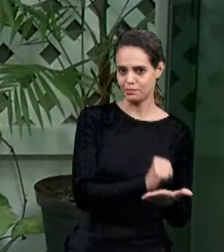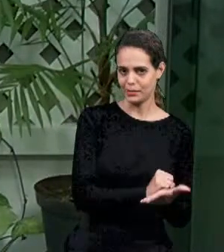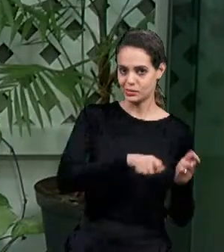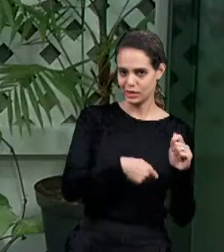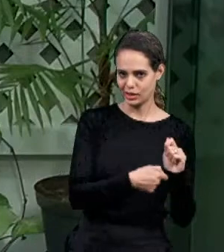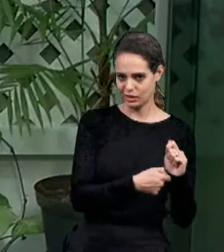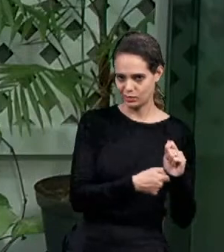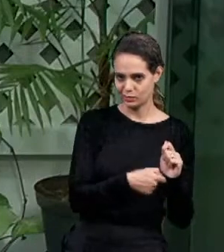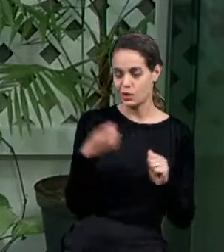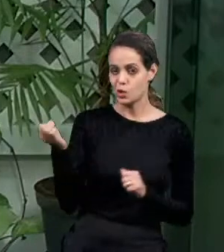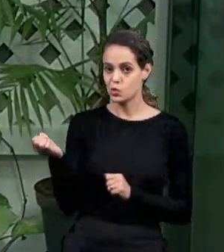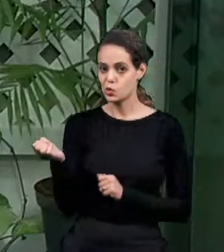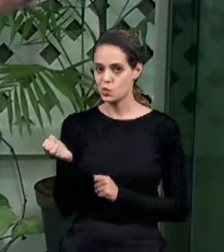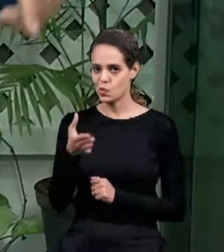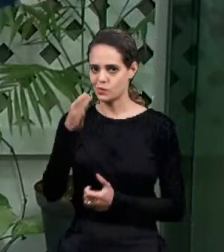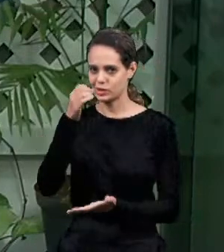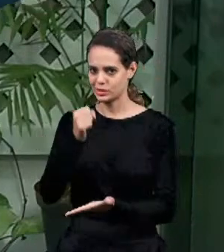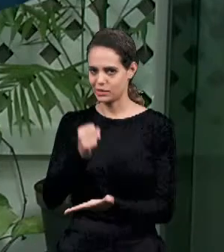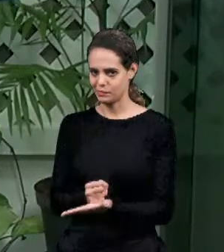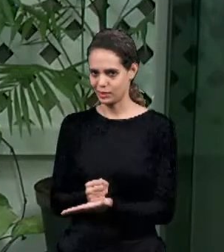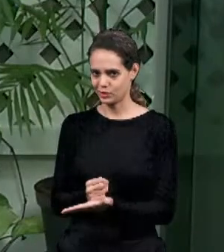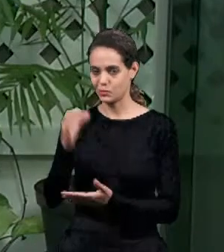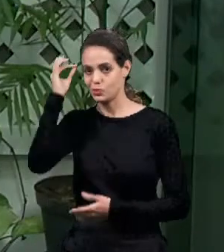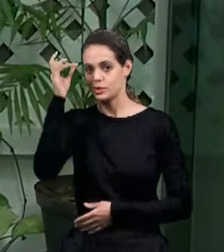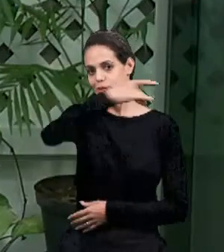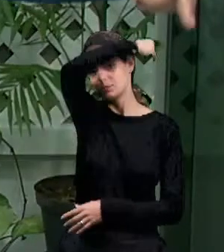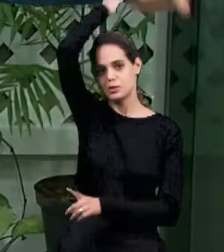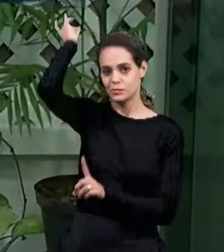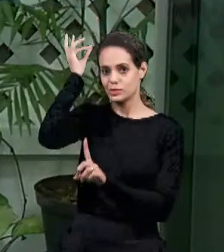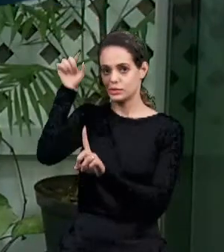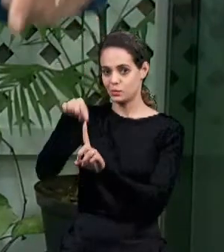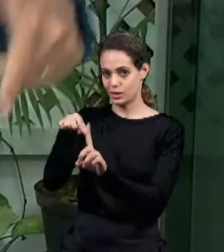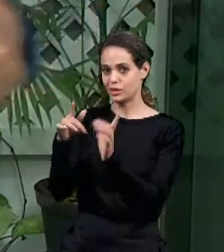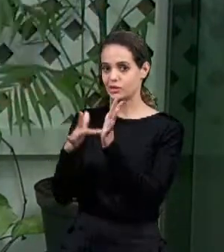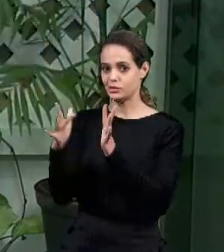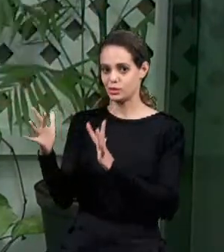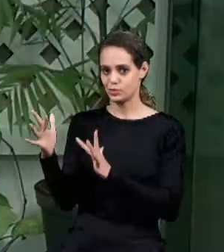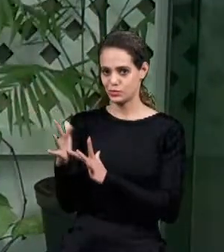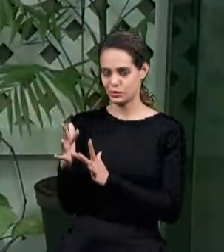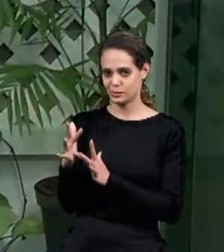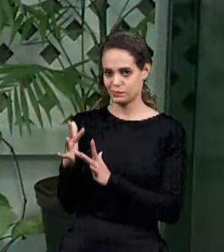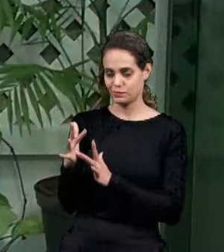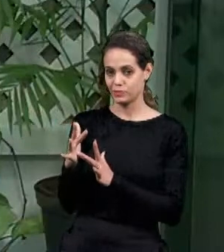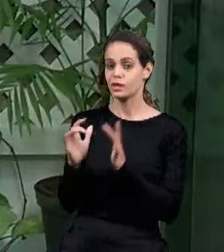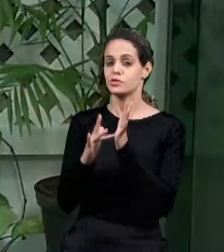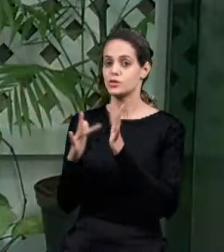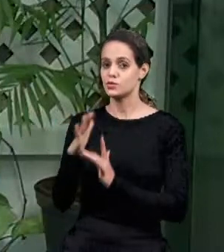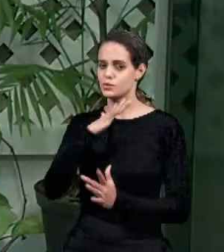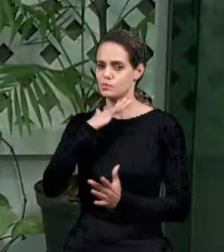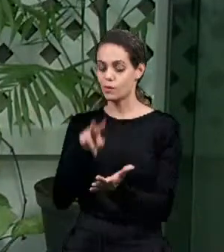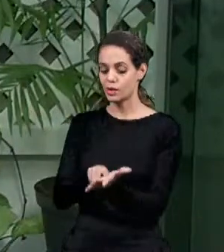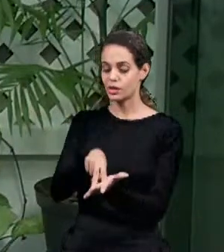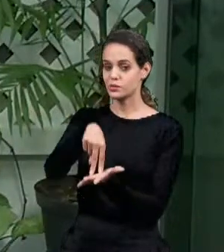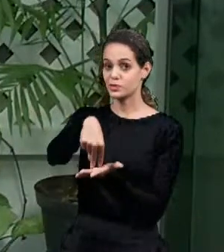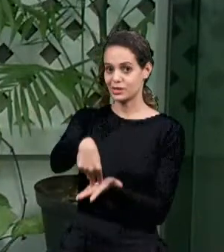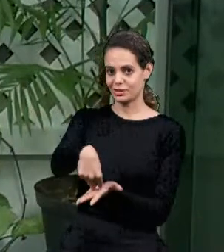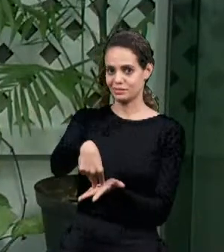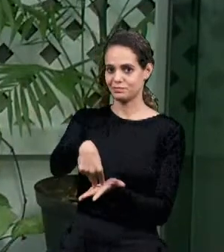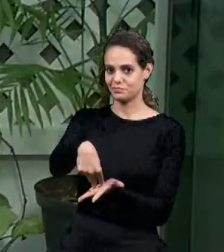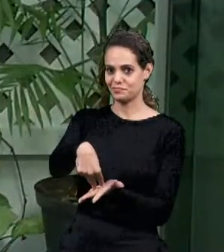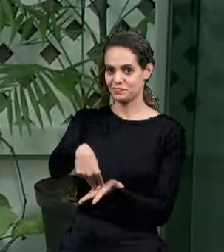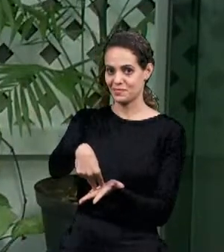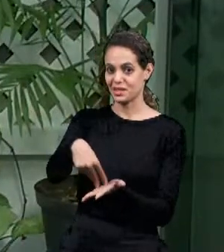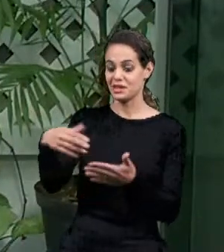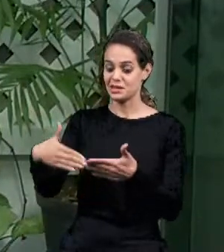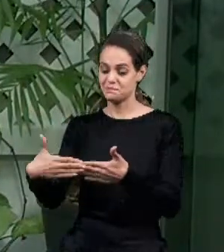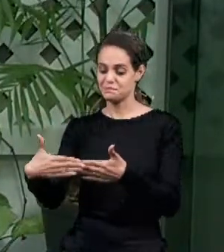ressurreição, esse Espírito, que é o Espírito de Jesus, que é o Espírito Santo, passa a operar na vida da